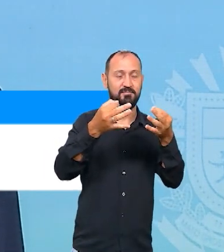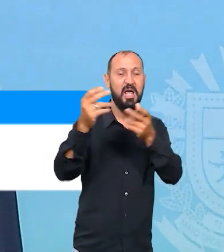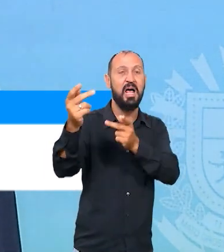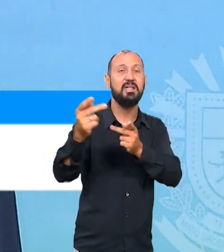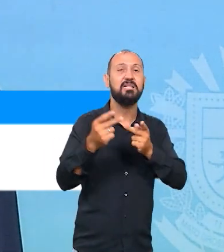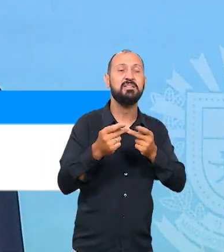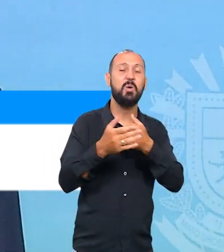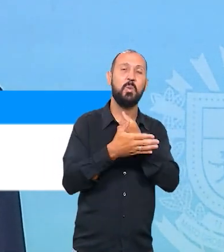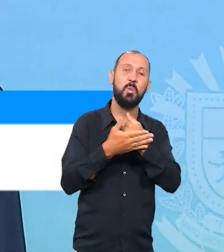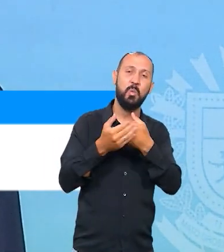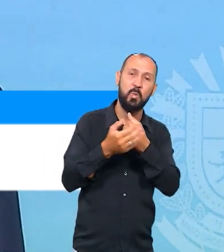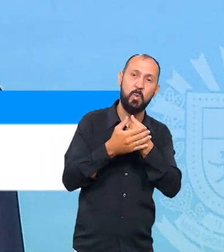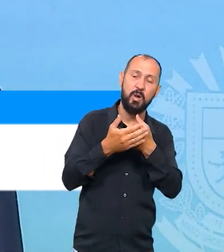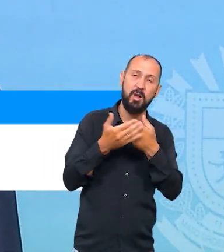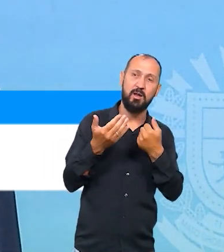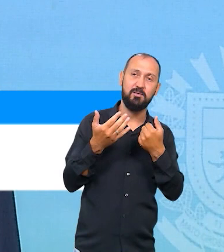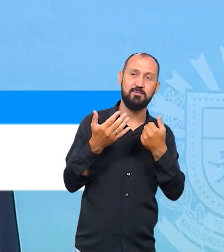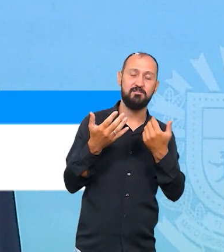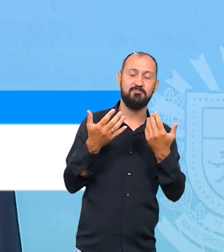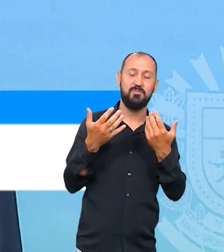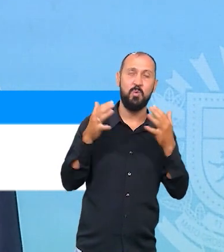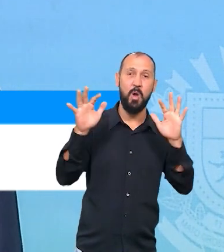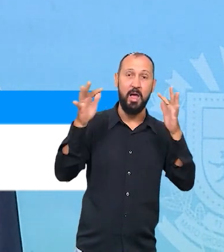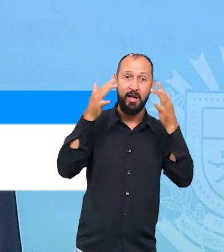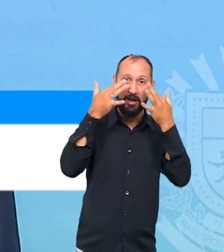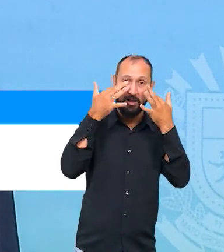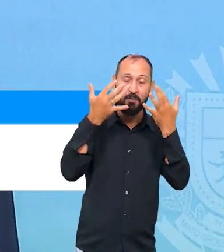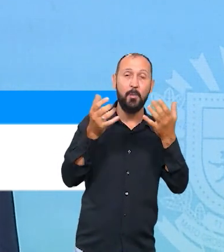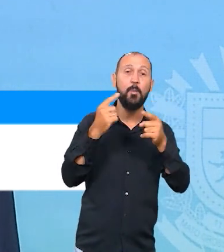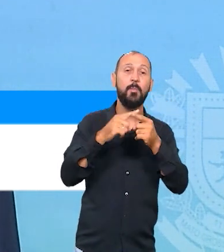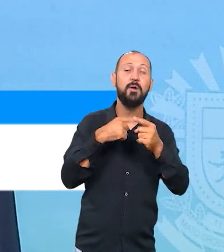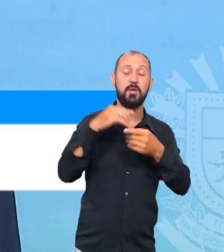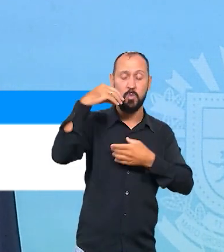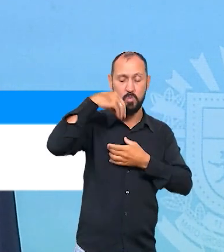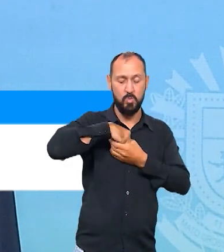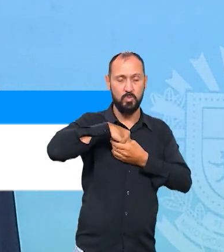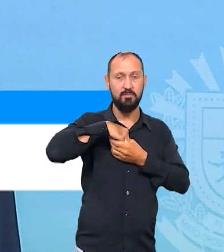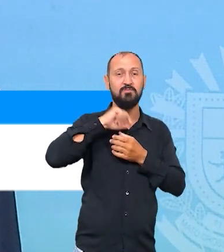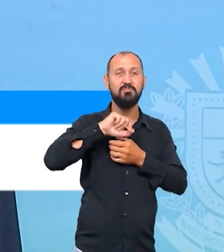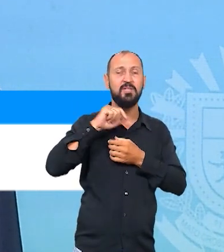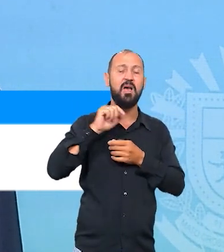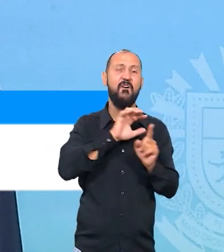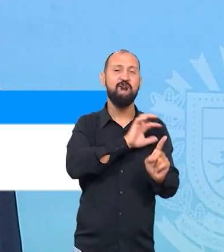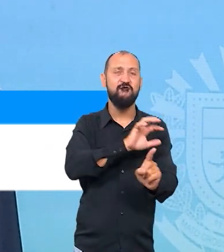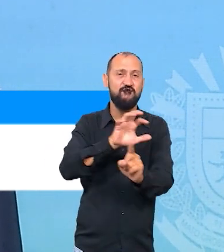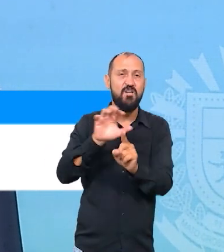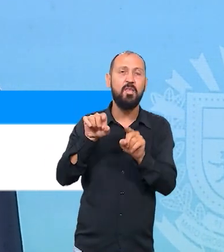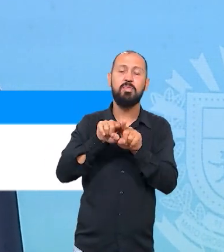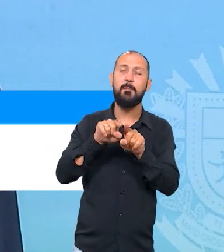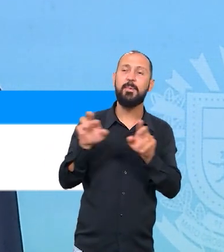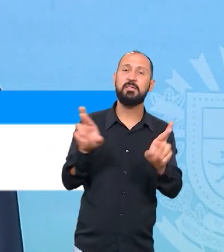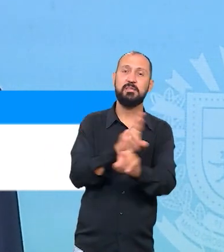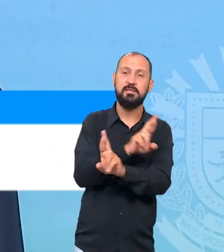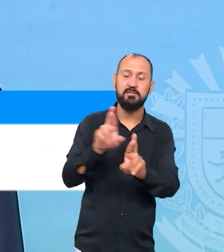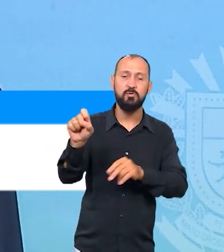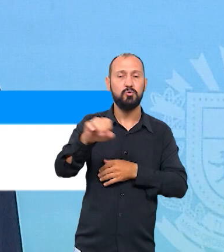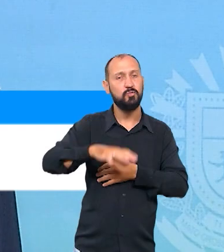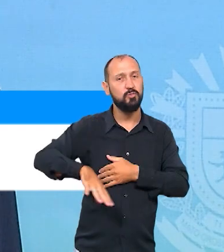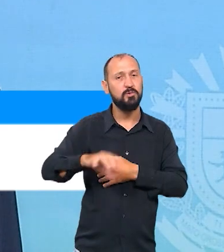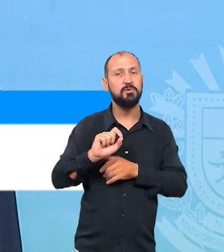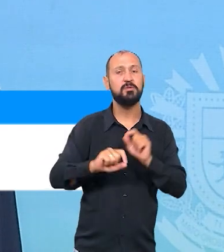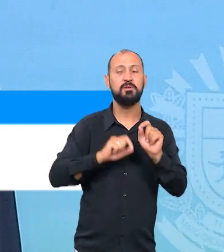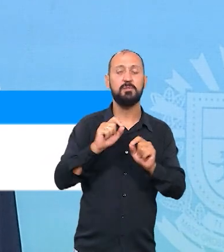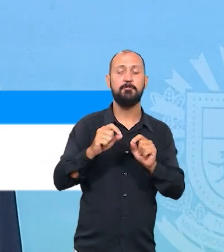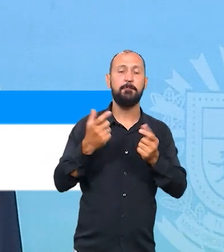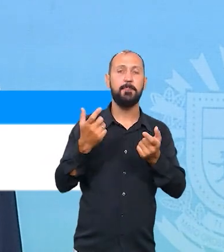olhada, precisa ser acolhida com carinho, com atenção, porque as subjetividades humanas interferem